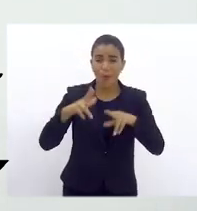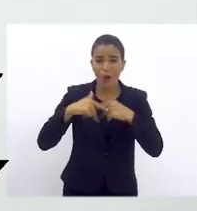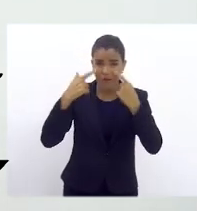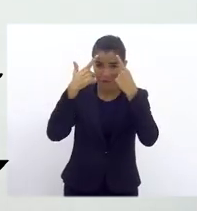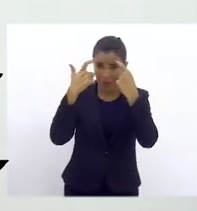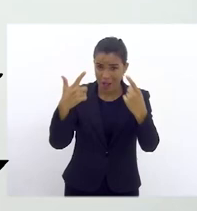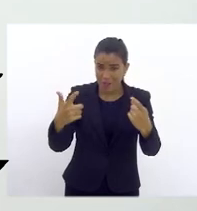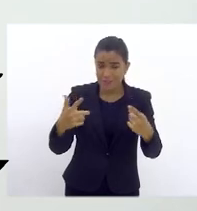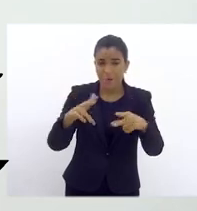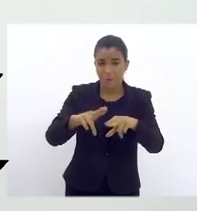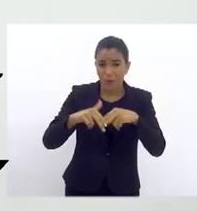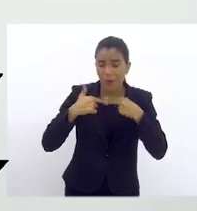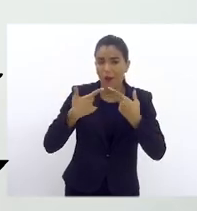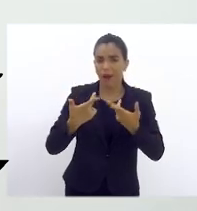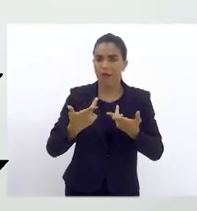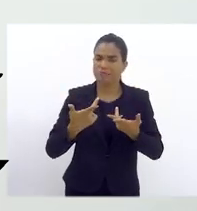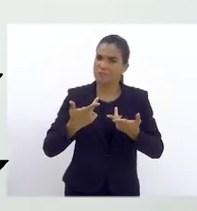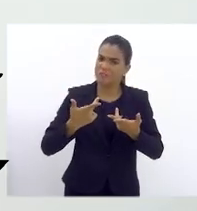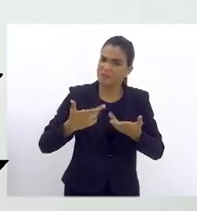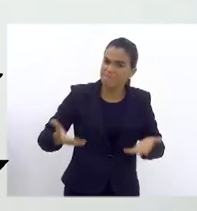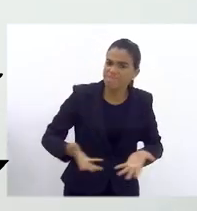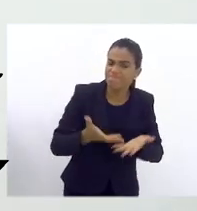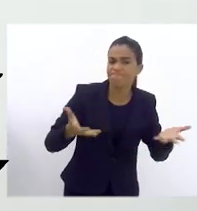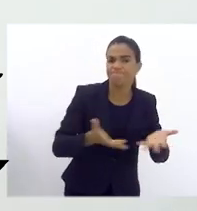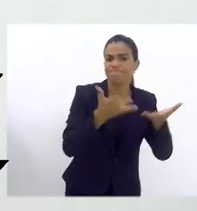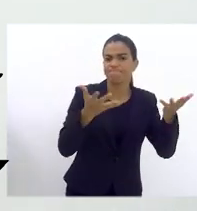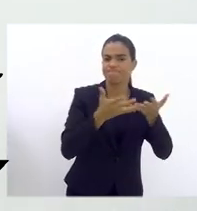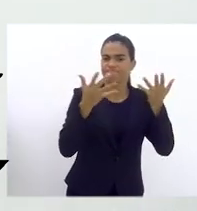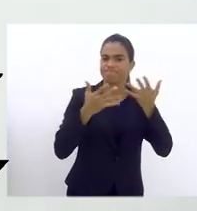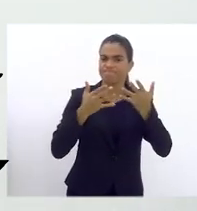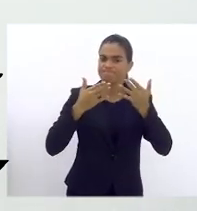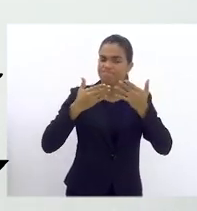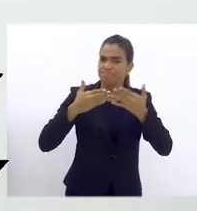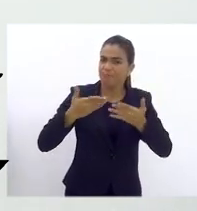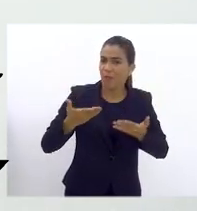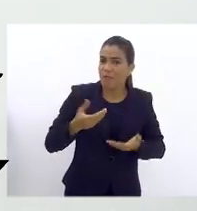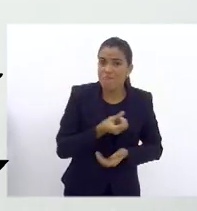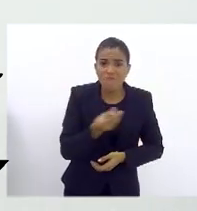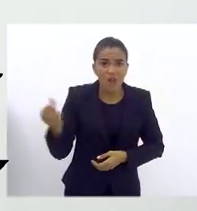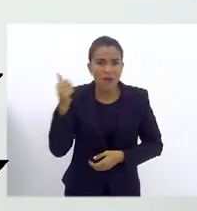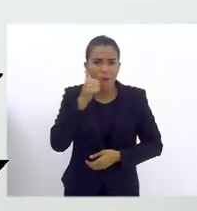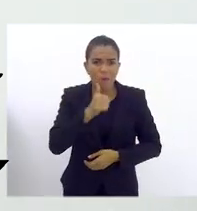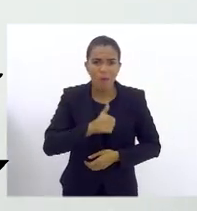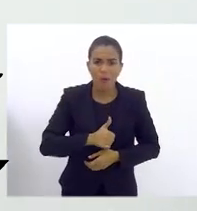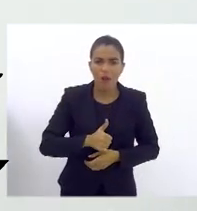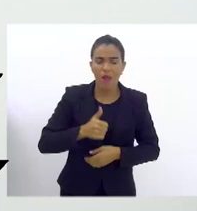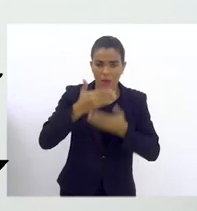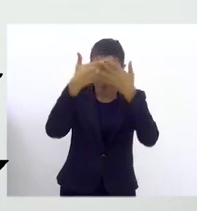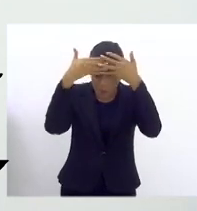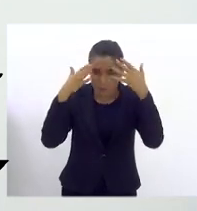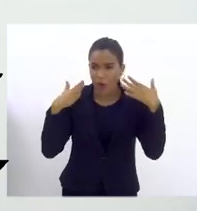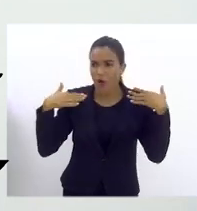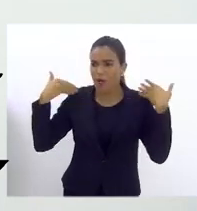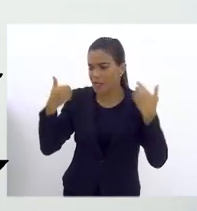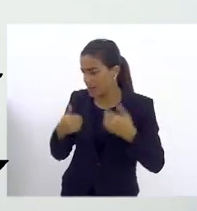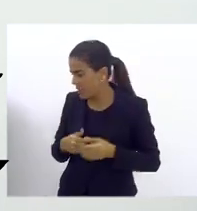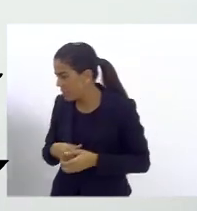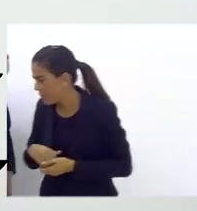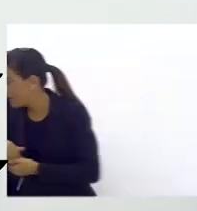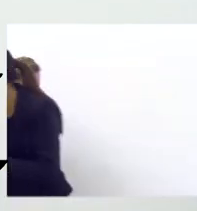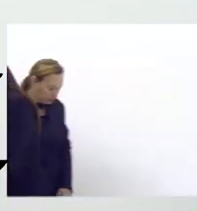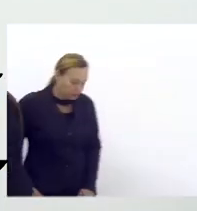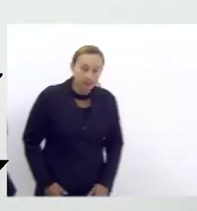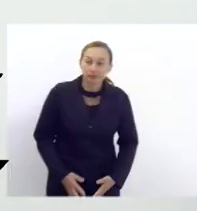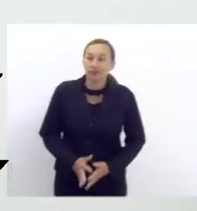por conta dessa estimulação moral muitas mulheres que saíram com véu e quando saem na rua